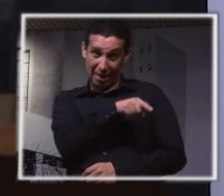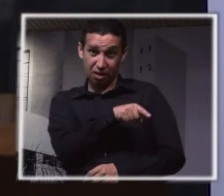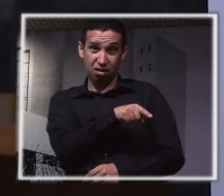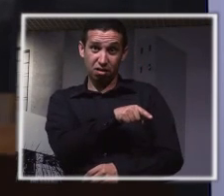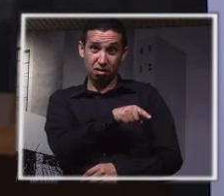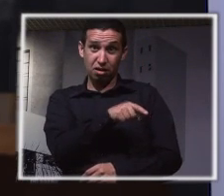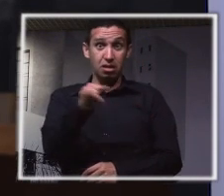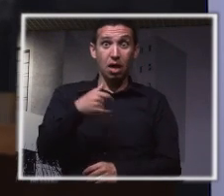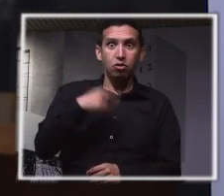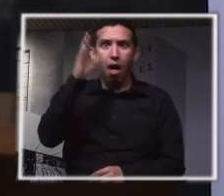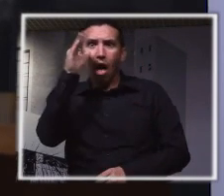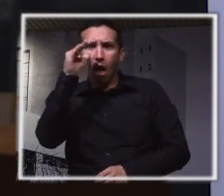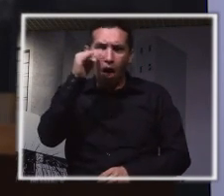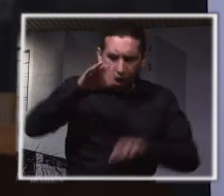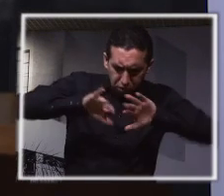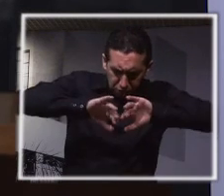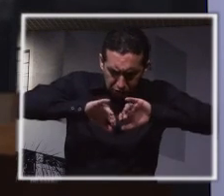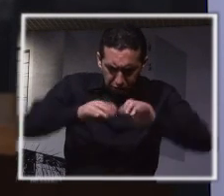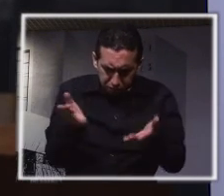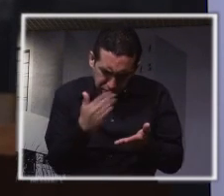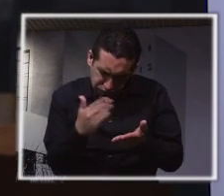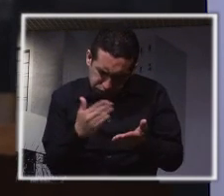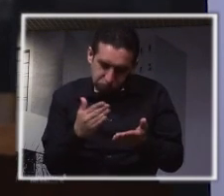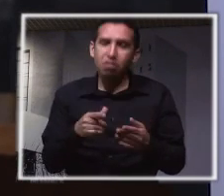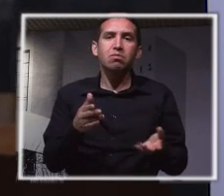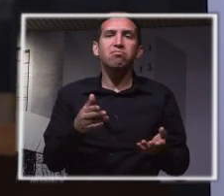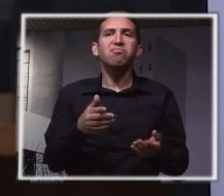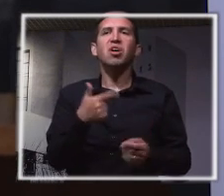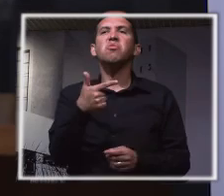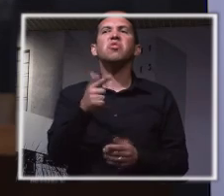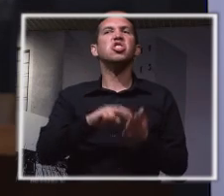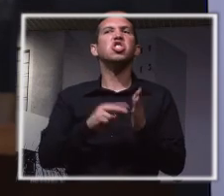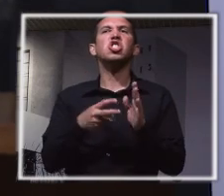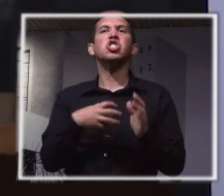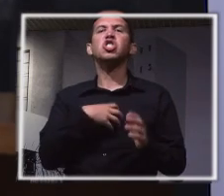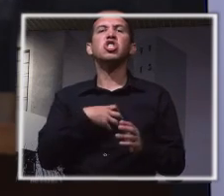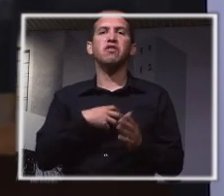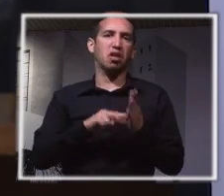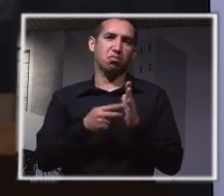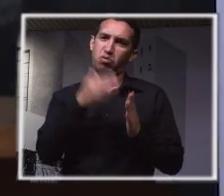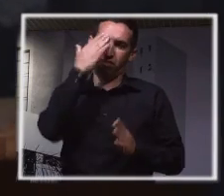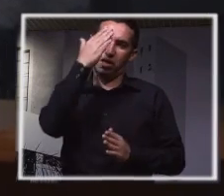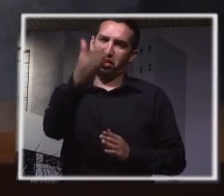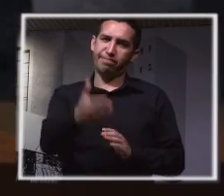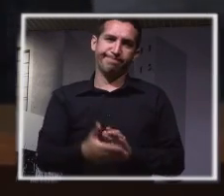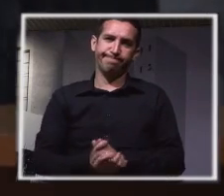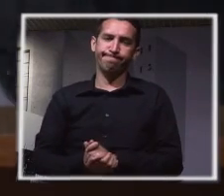adentrar nesse universo, ela não fará sentido em qualquer outro lugar do mundo. Muito obrigada.